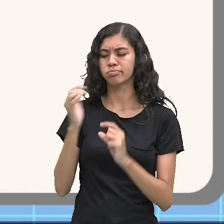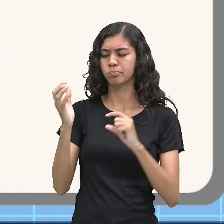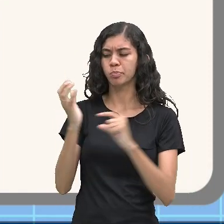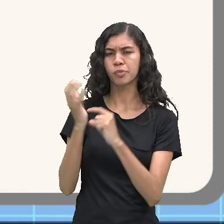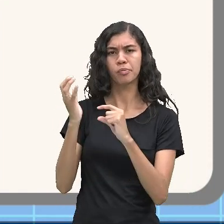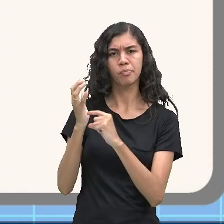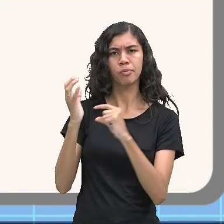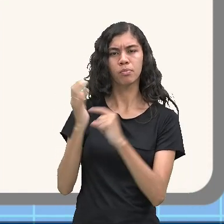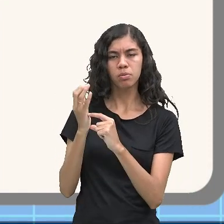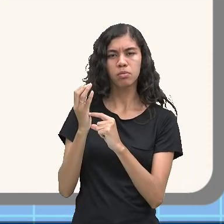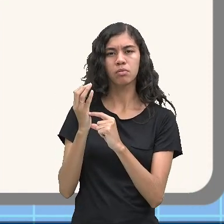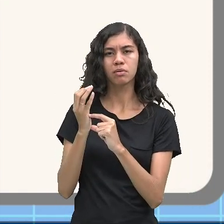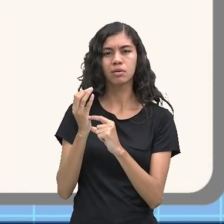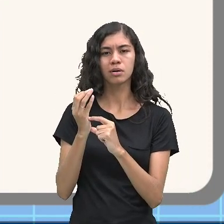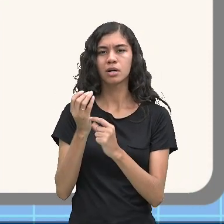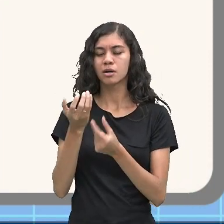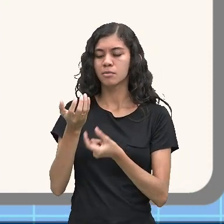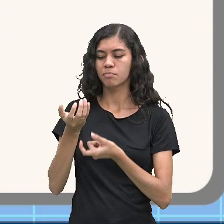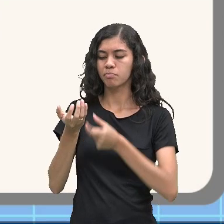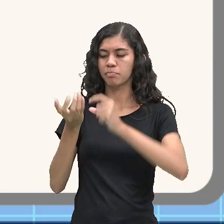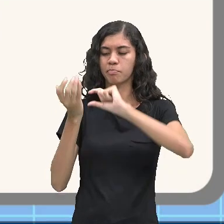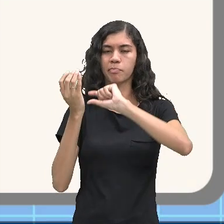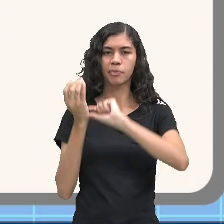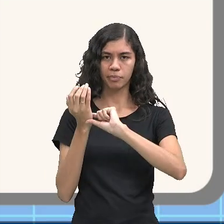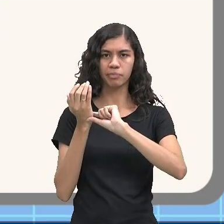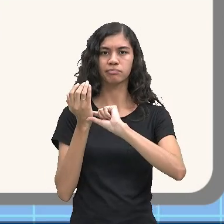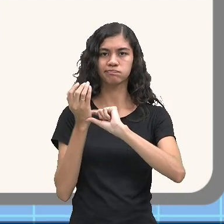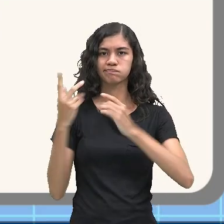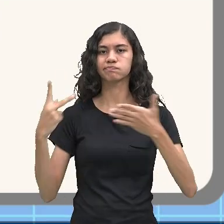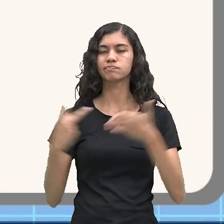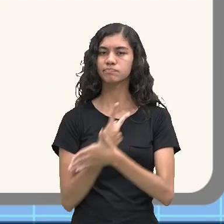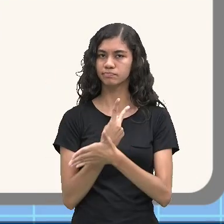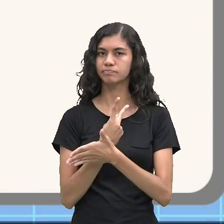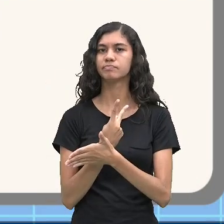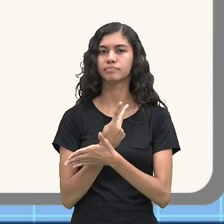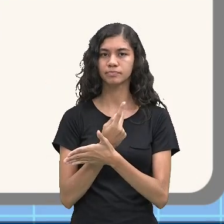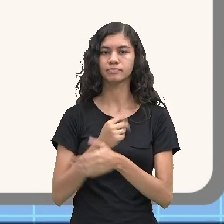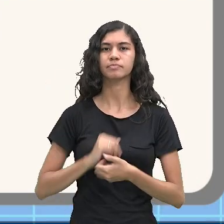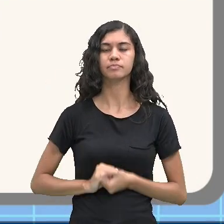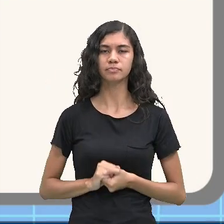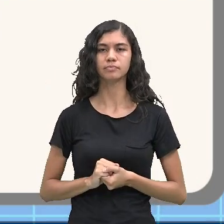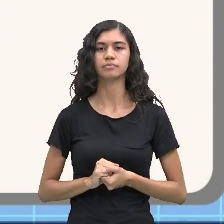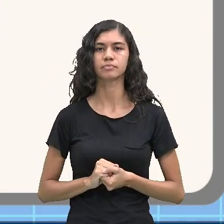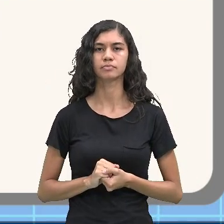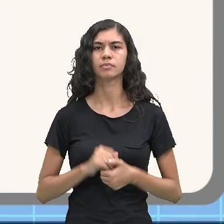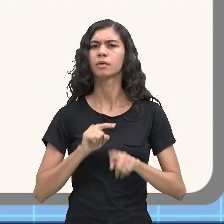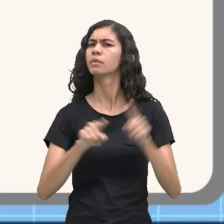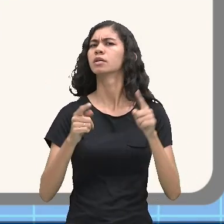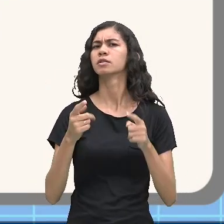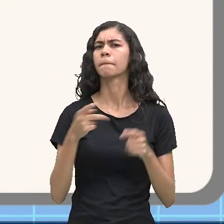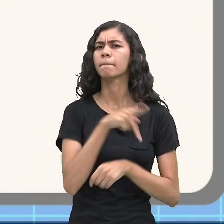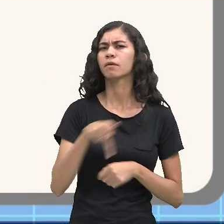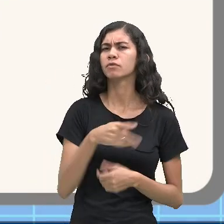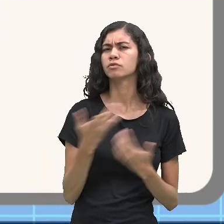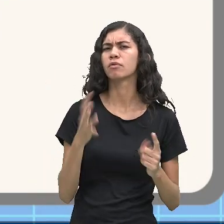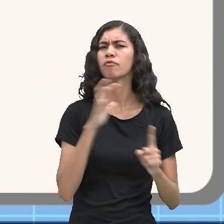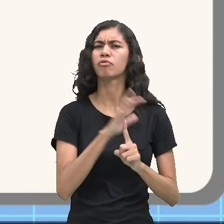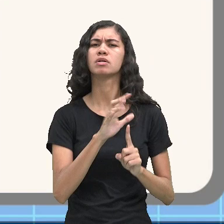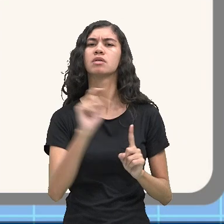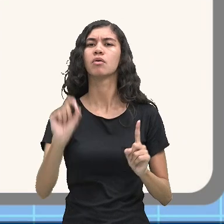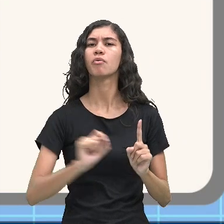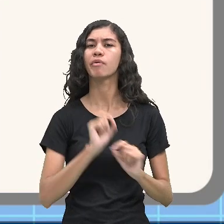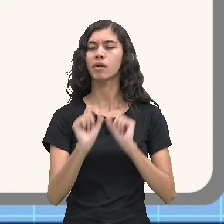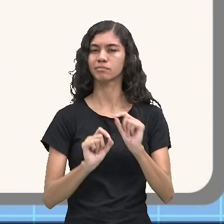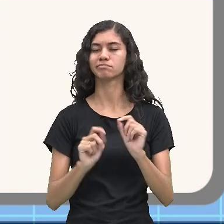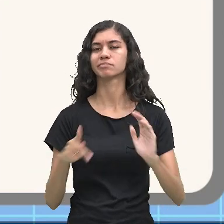inverter a posição de uma das pilhas. Olha só. Ele inverte a posição de uma das pilhas. Professor, onde isso influencia? Na